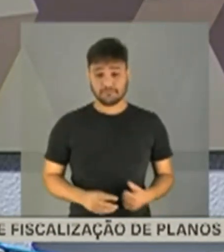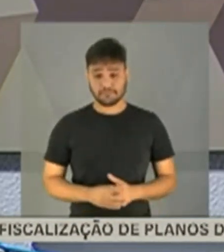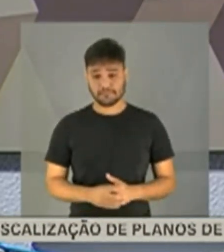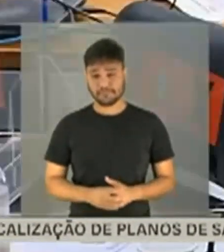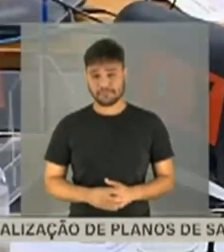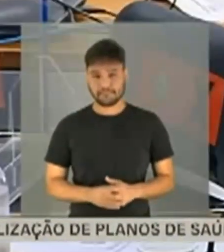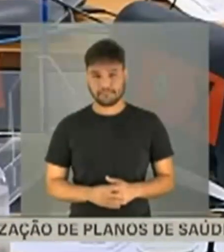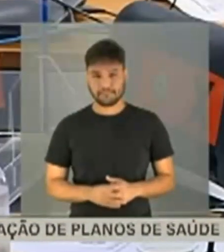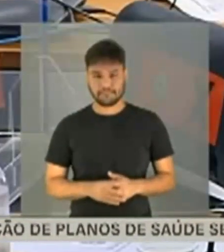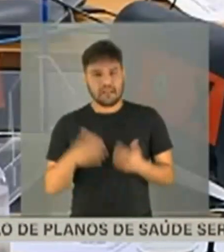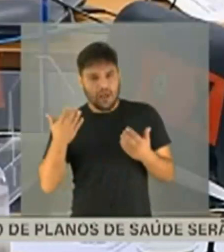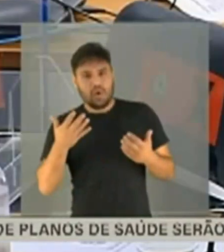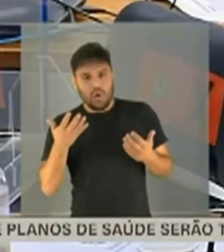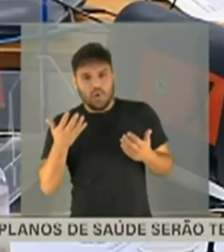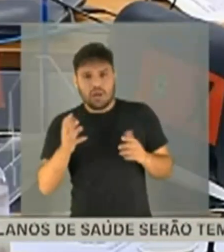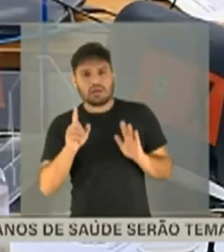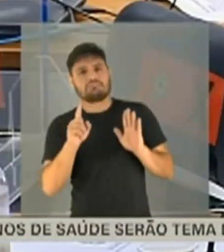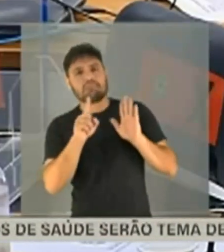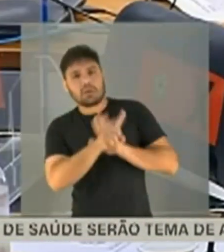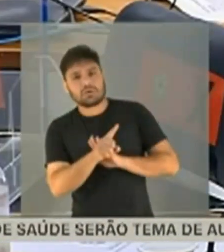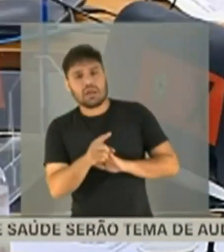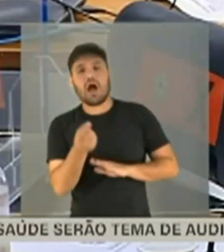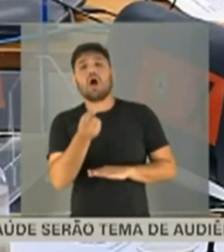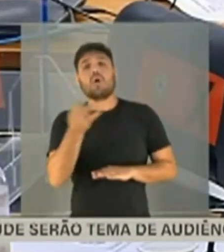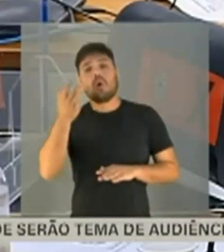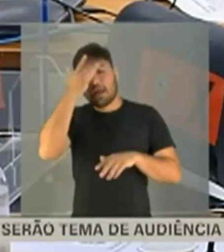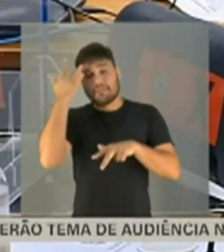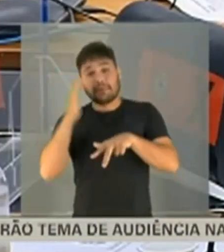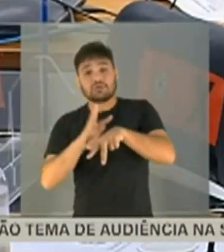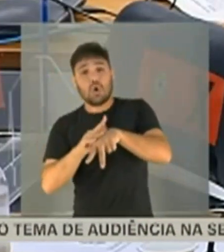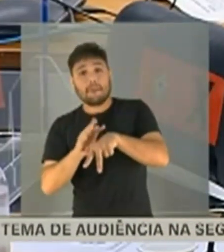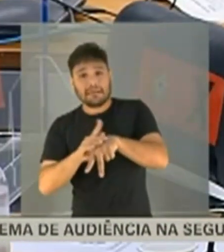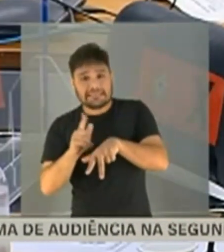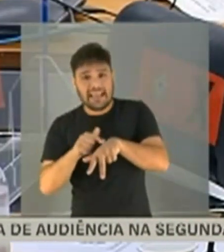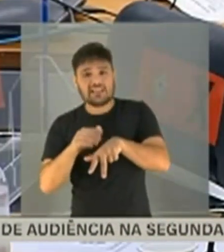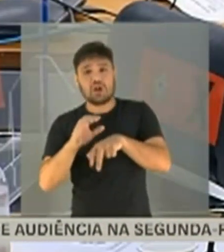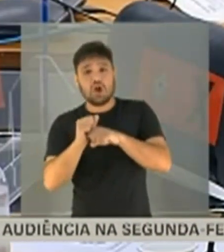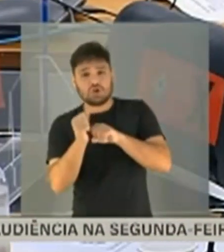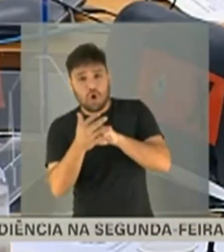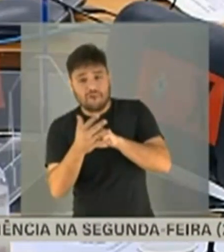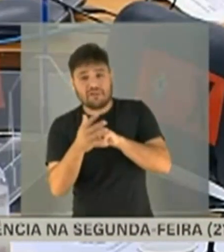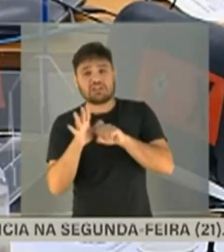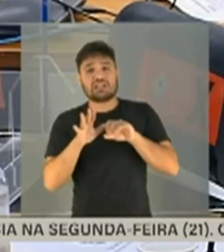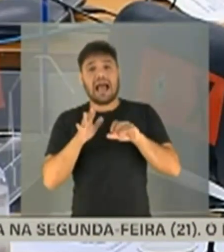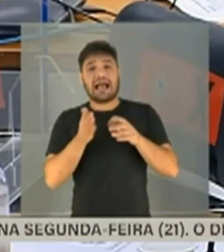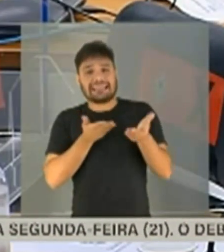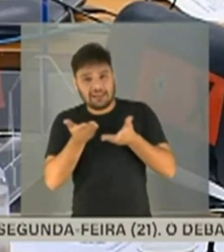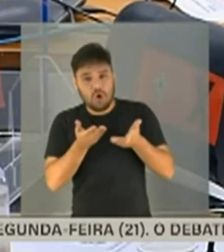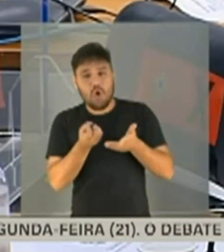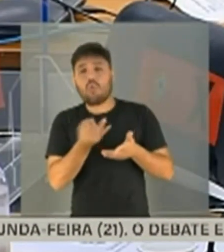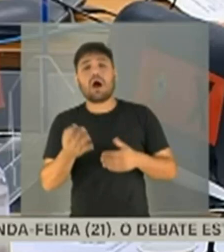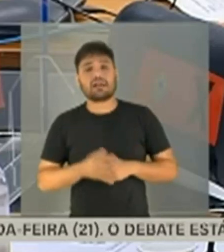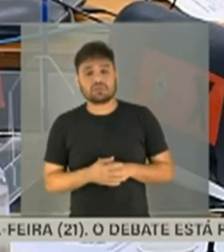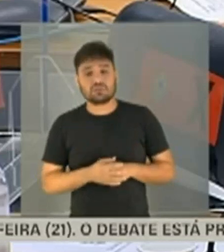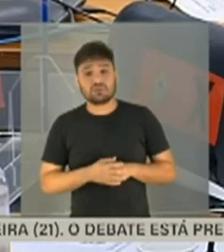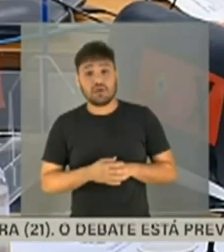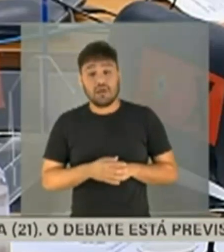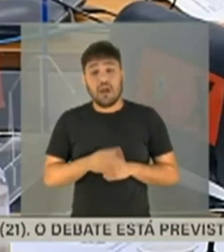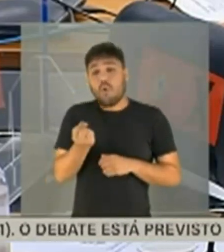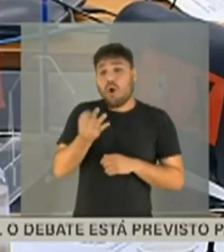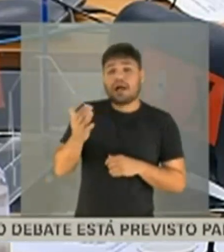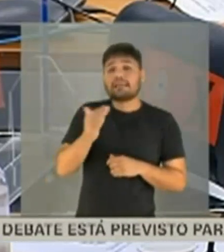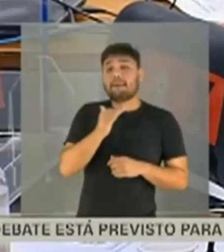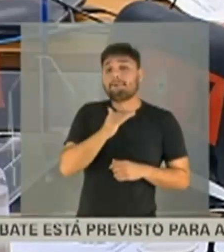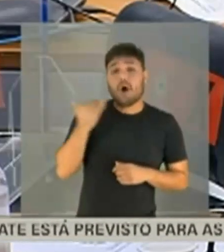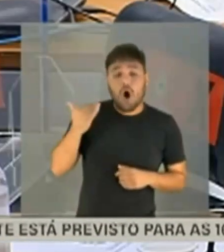não for muito invasivo, pergunto quantos pacientes de Covid os senhores já trataram? Qual a quantidade de